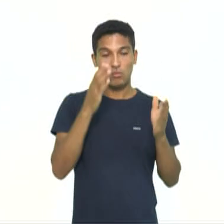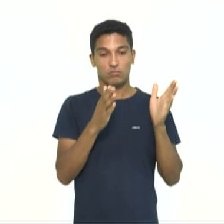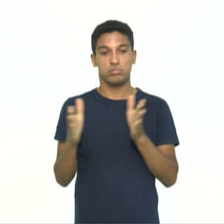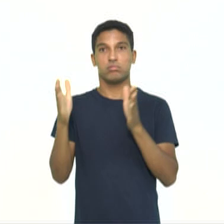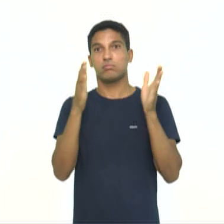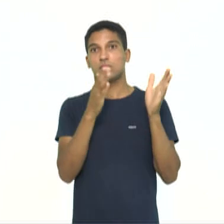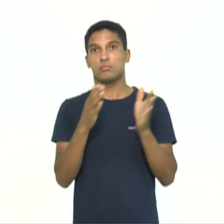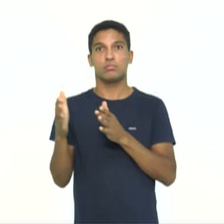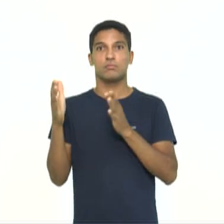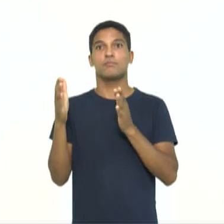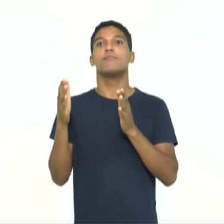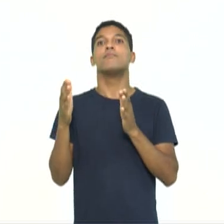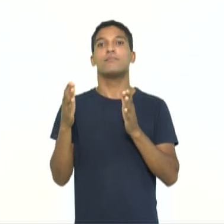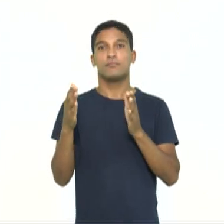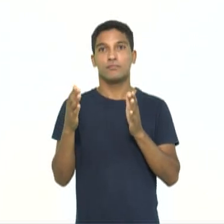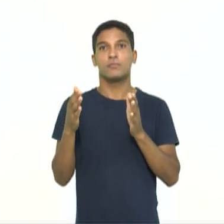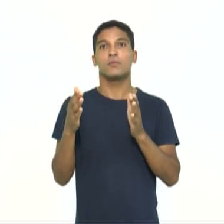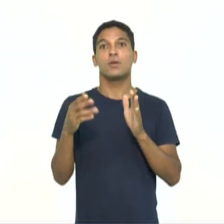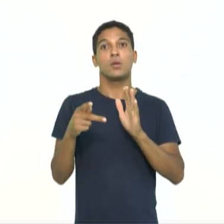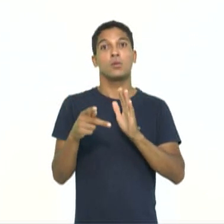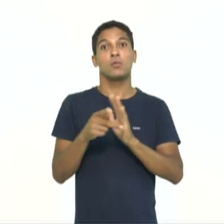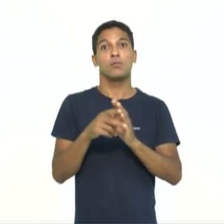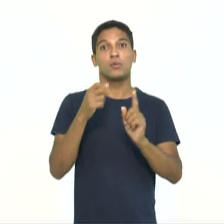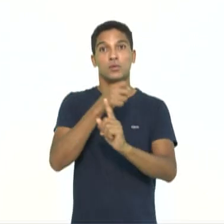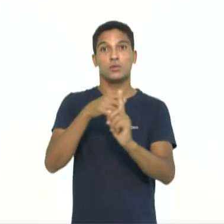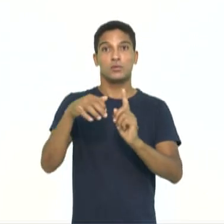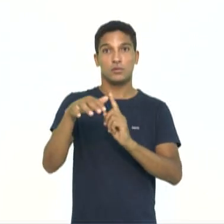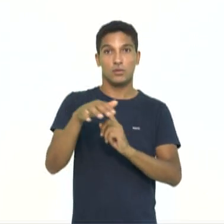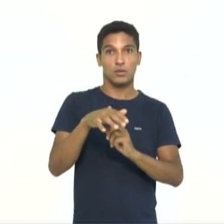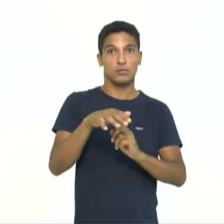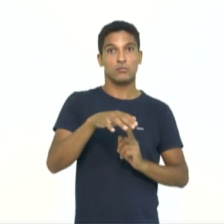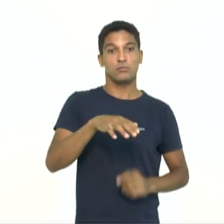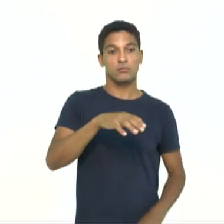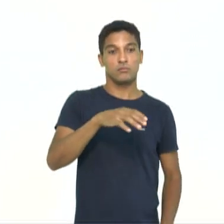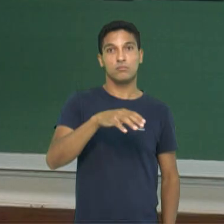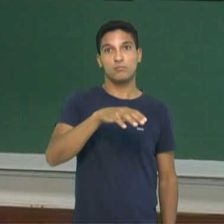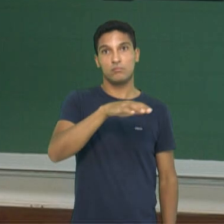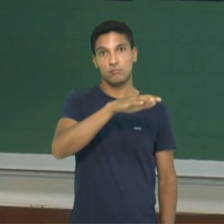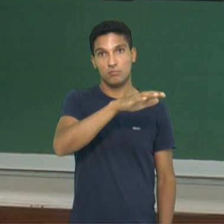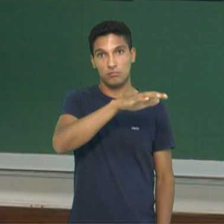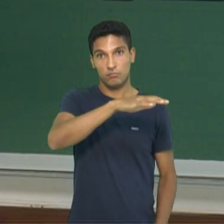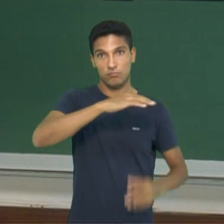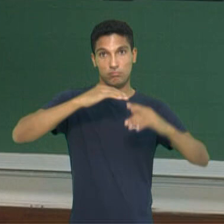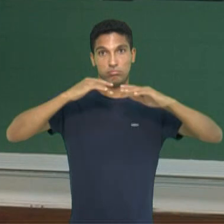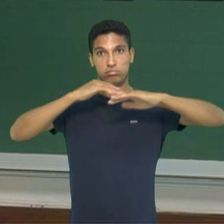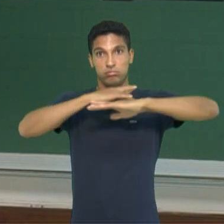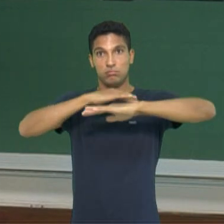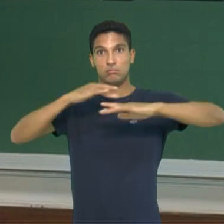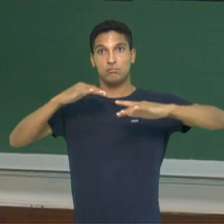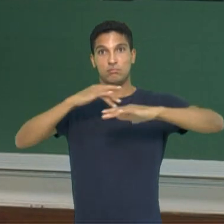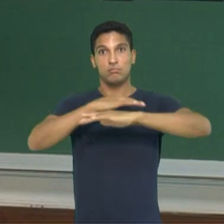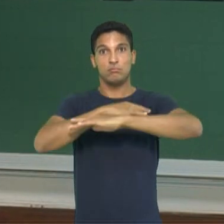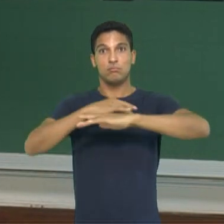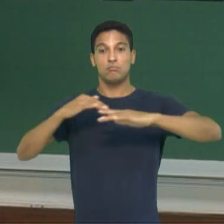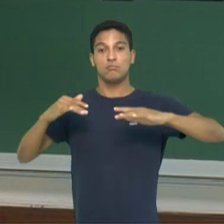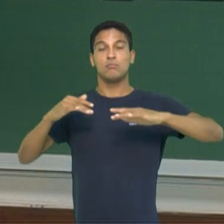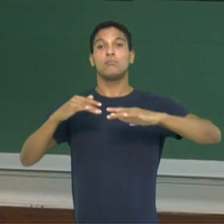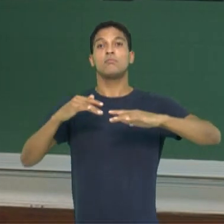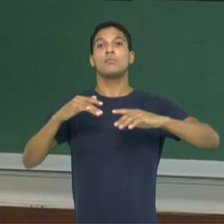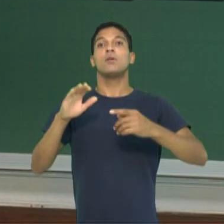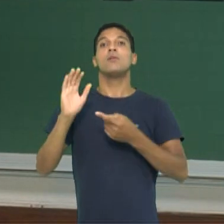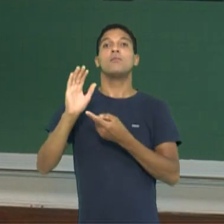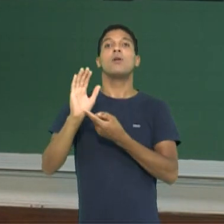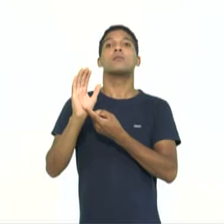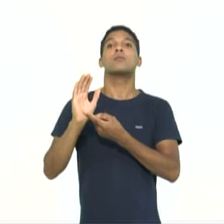transmitir valores e modos de vida para sustentar o sistema vigente, esse sistema capitalista e tecnológico. Esta afirmação